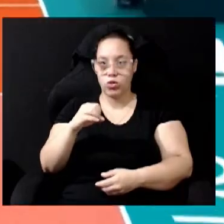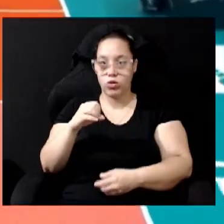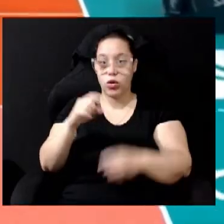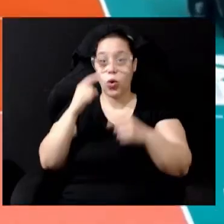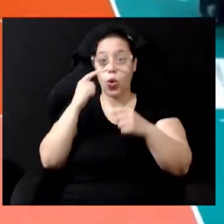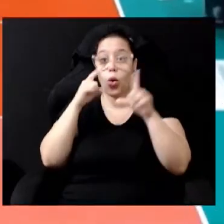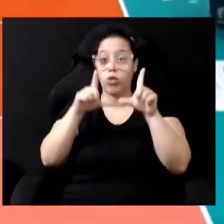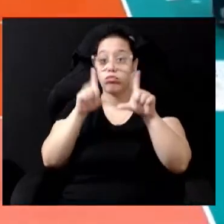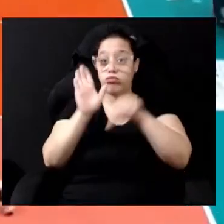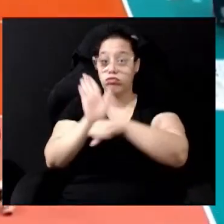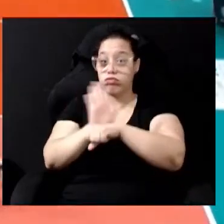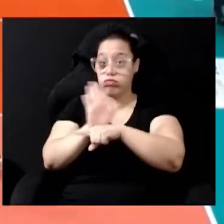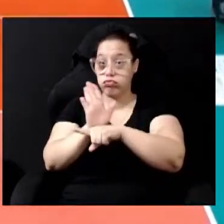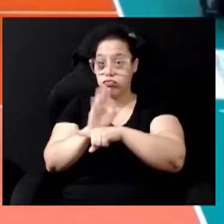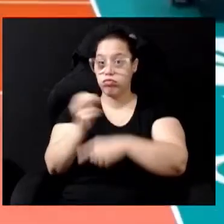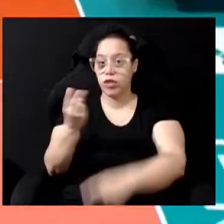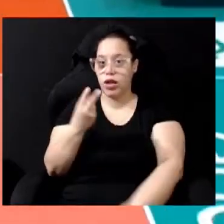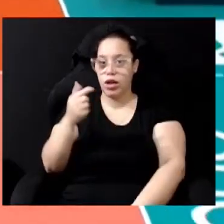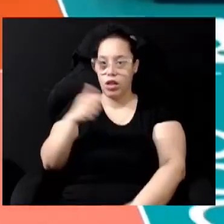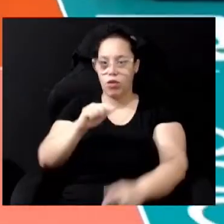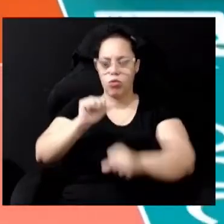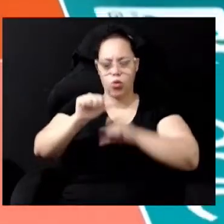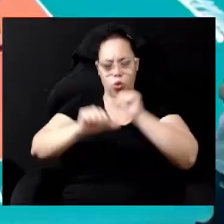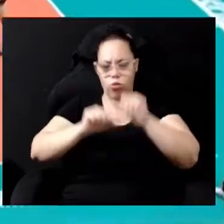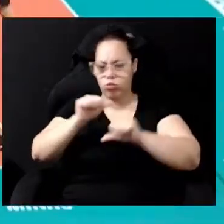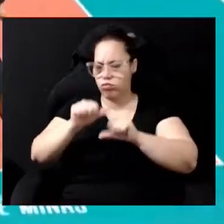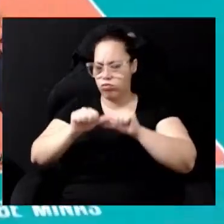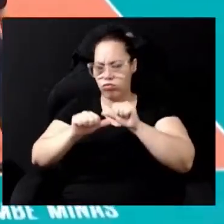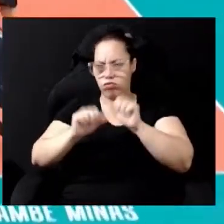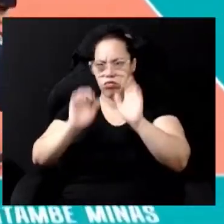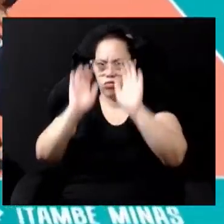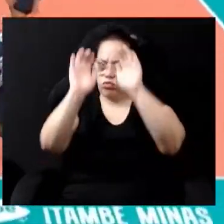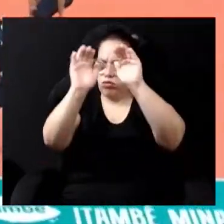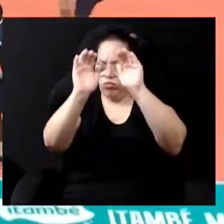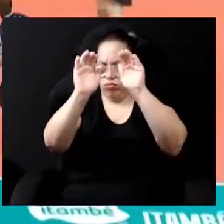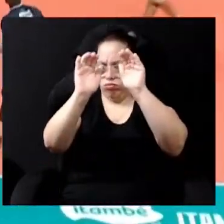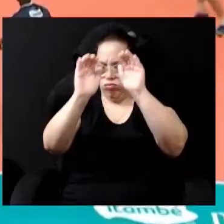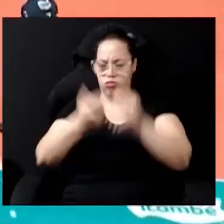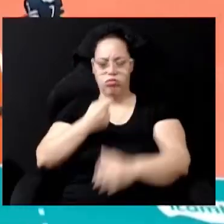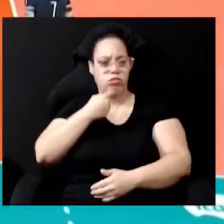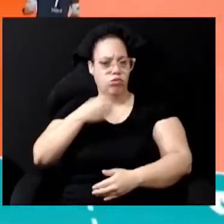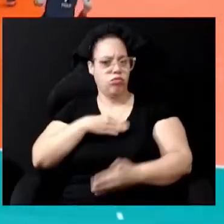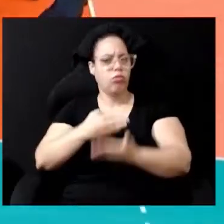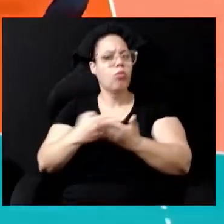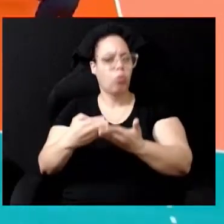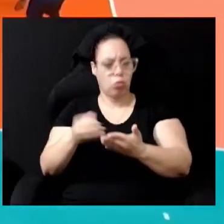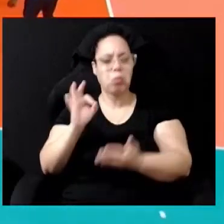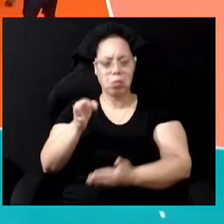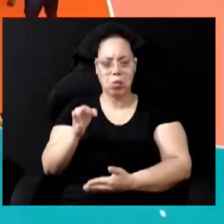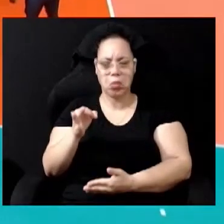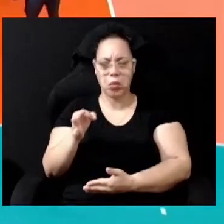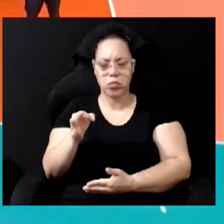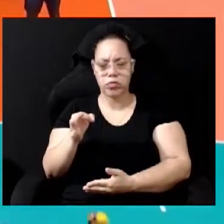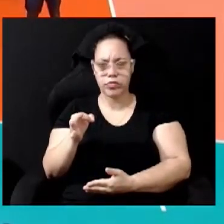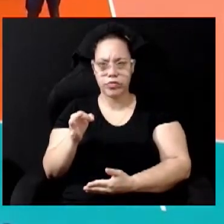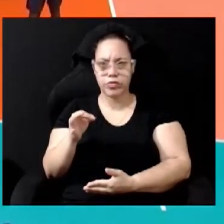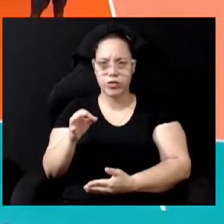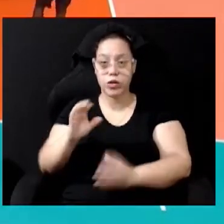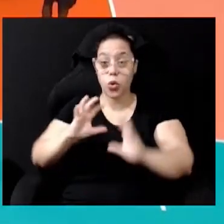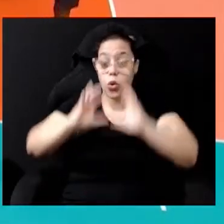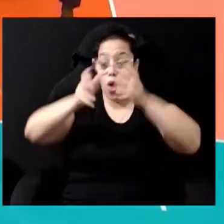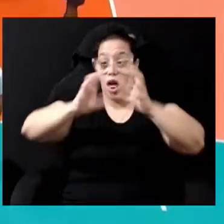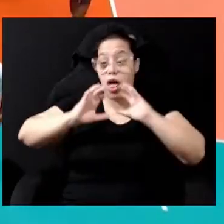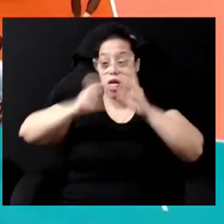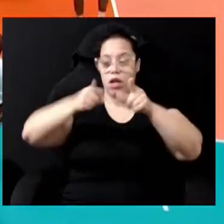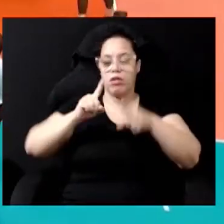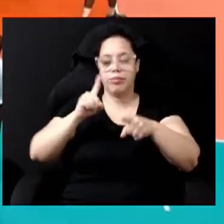segundo set, tudo mudou. O bloqueio dos campineiros começaram a funcionar e o ataque também. Com